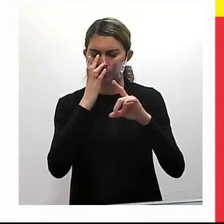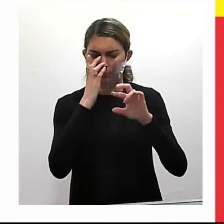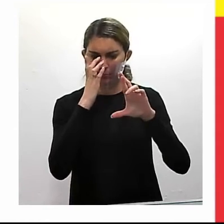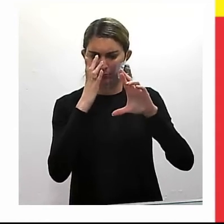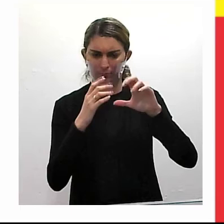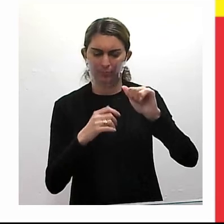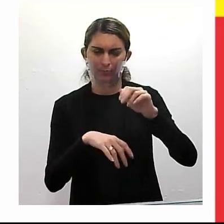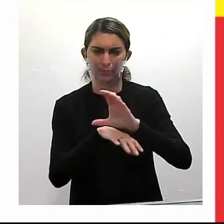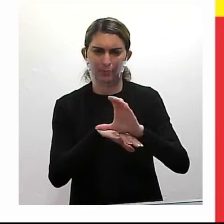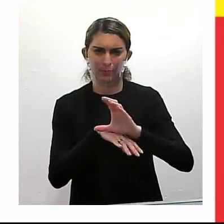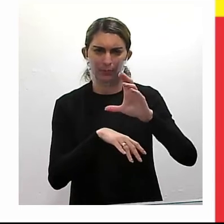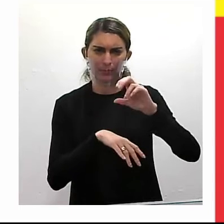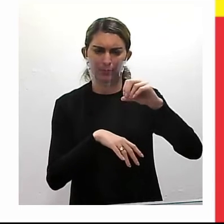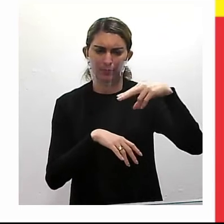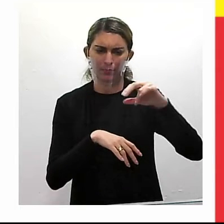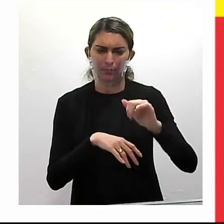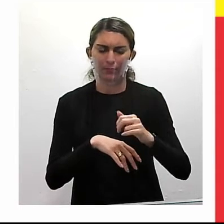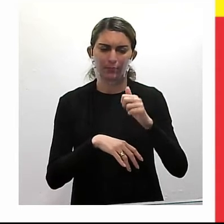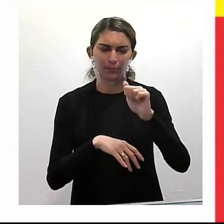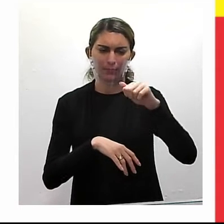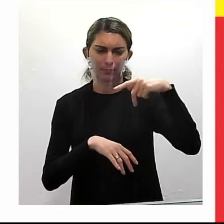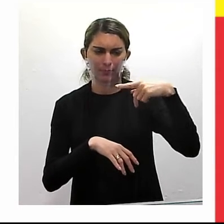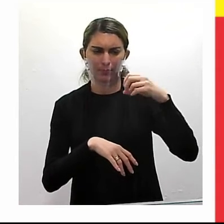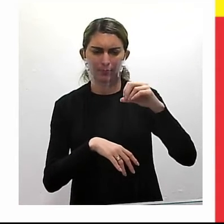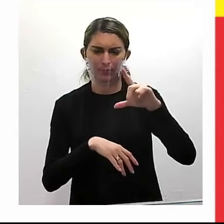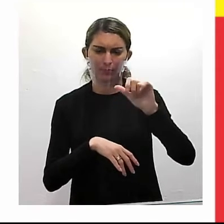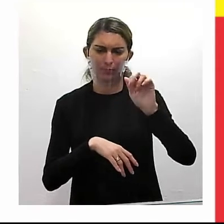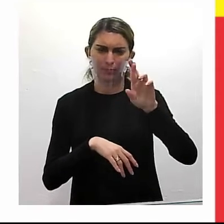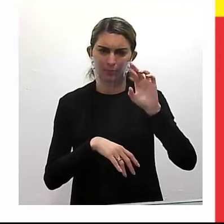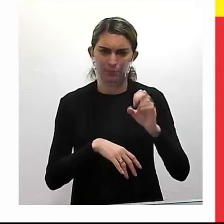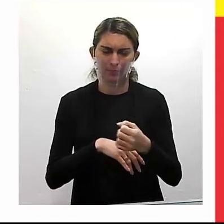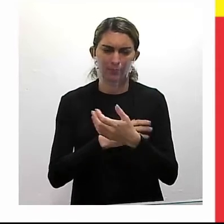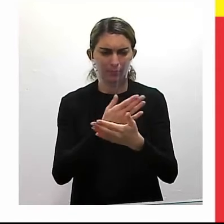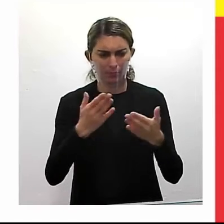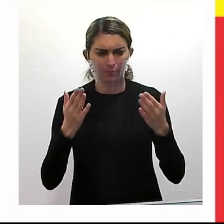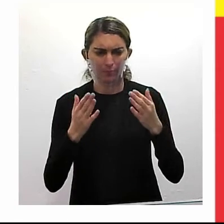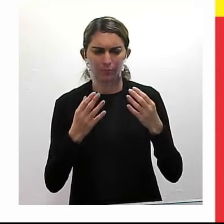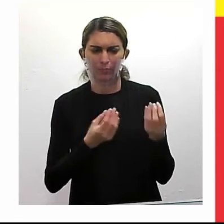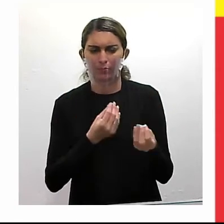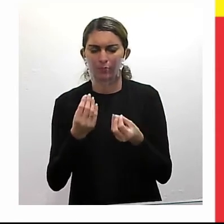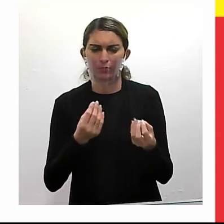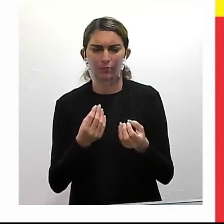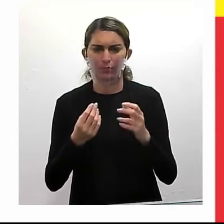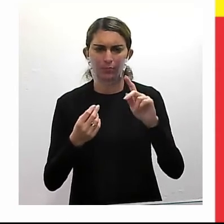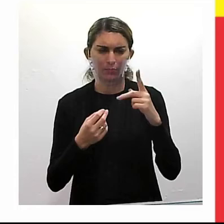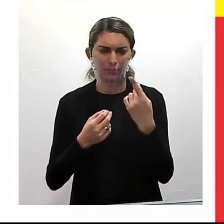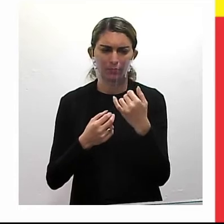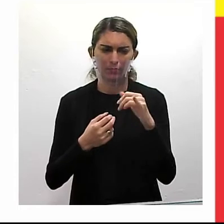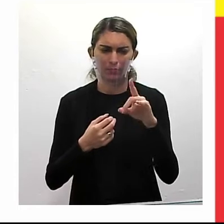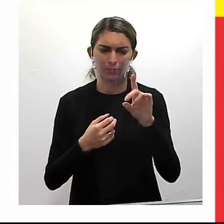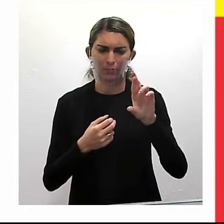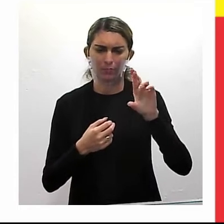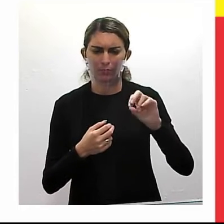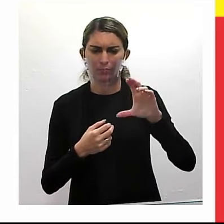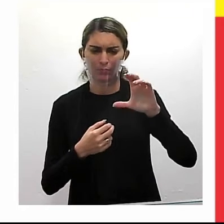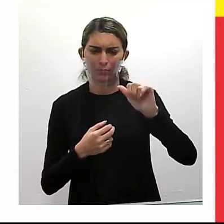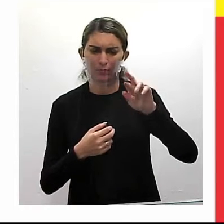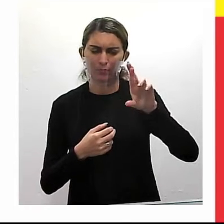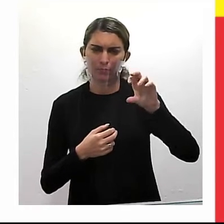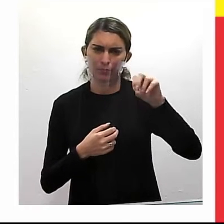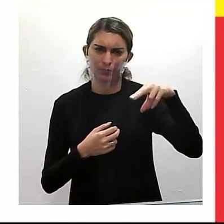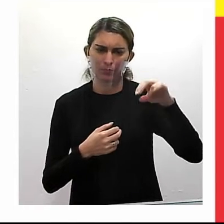Hidrocarbonetos são compostos apolares. Opa, a gente já sabe aí que quando vai rolar hidrocarboneto, a gente já